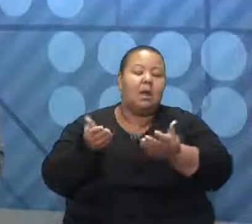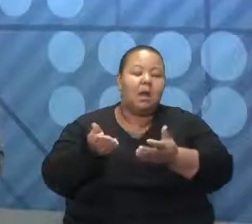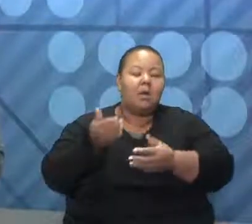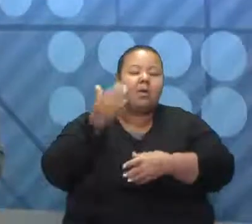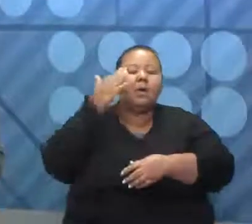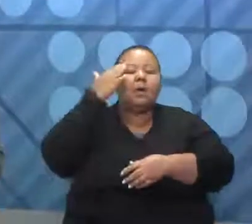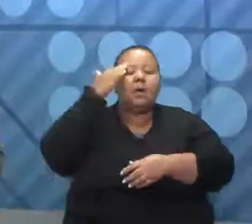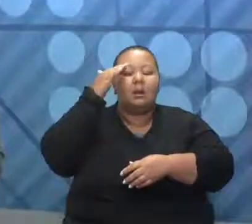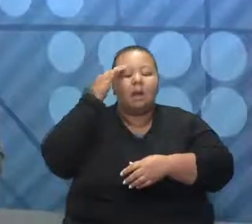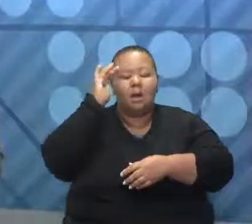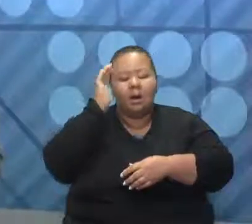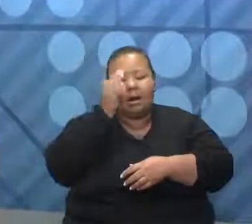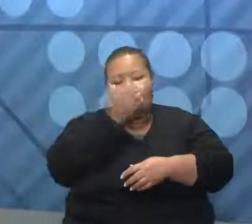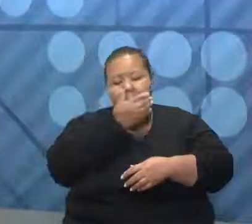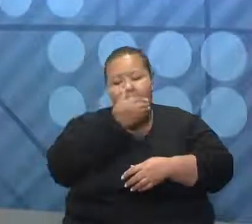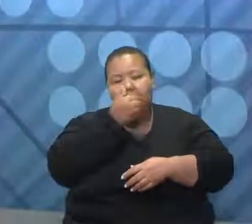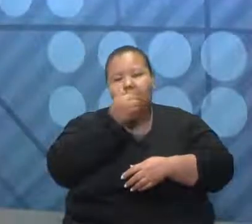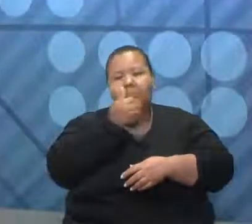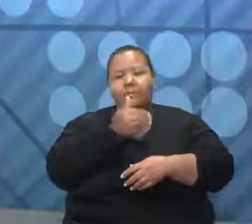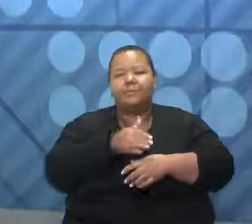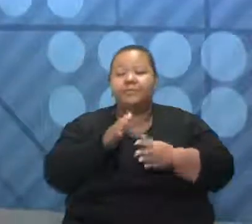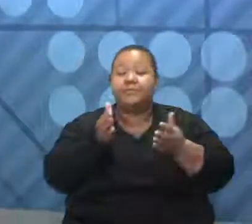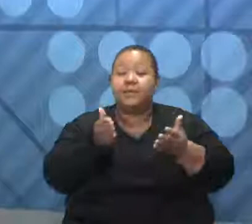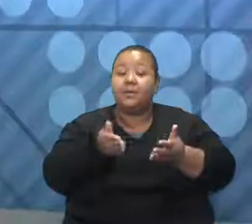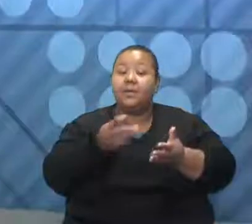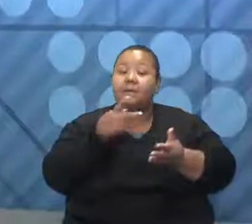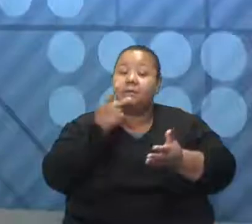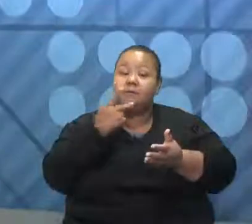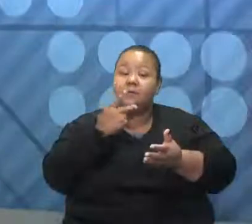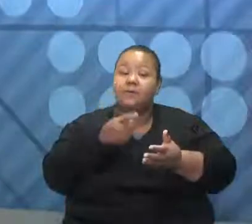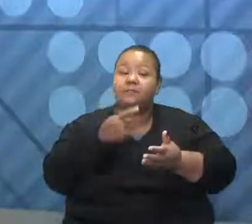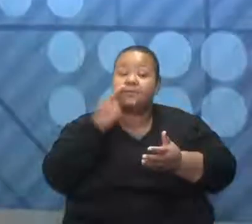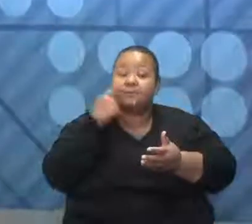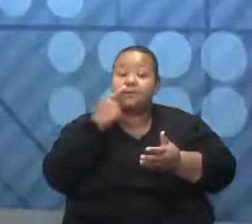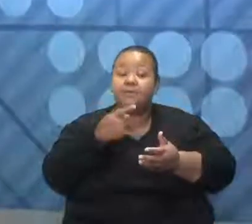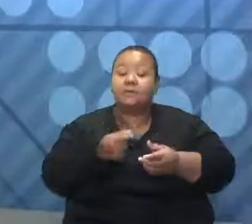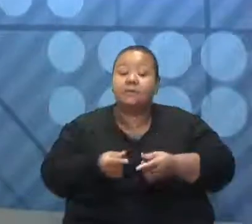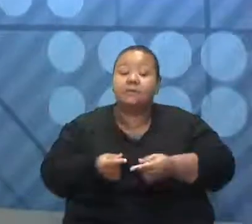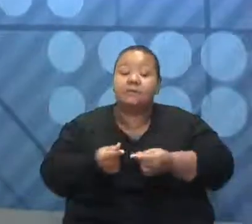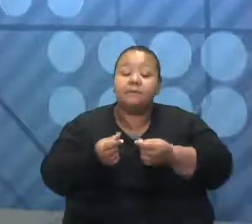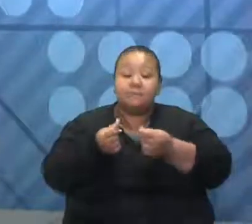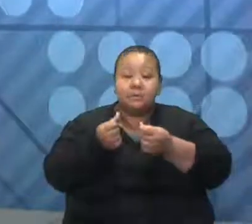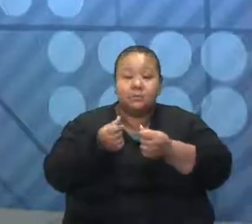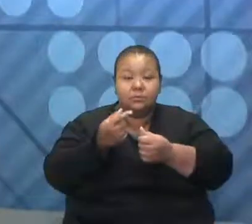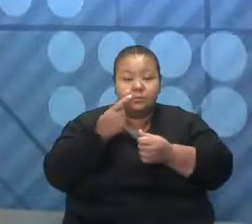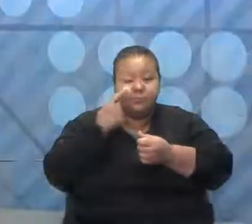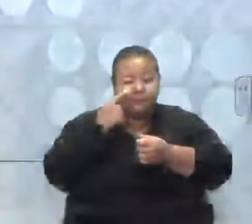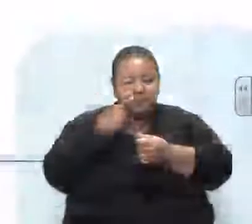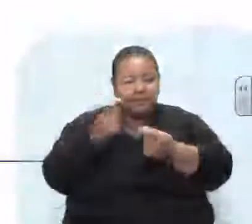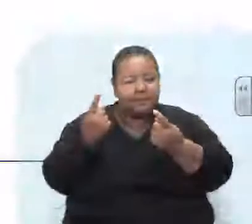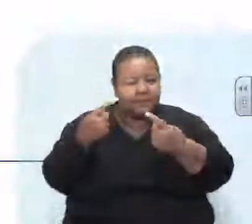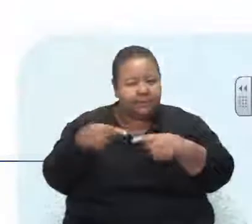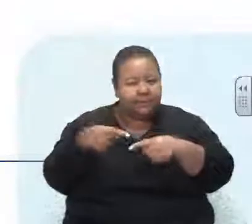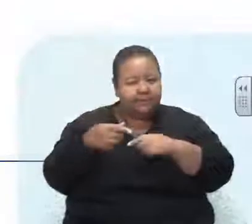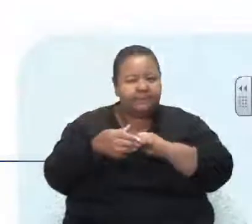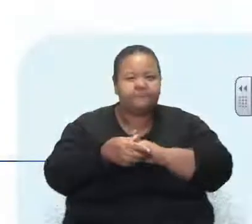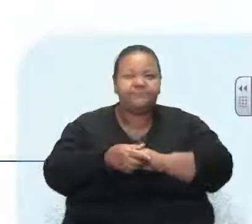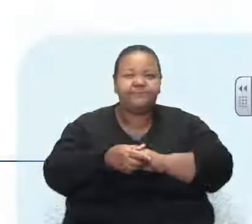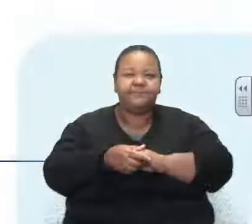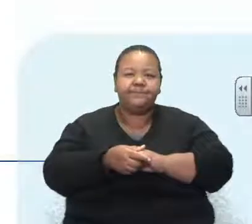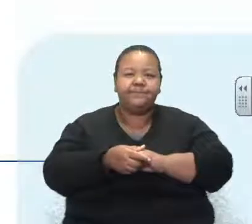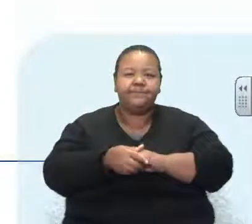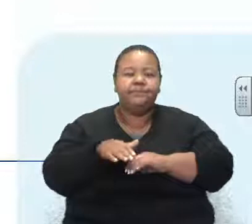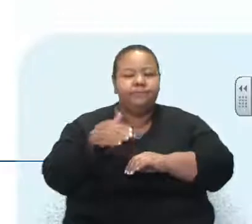resultados financeiros que eu estou tendo. Então ela falou assim, agora eu vou analisar os financeiros. Vamos ver esse desafio? Então,